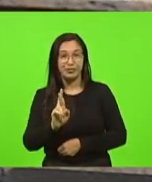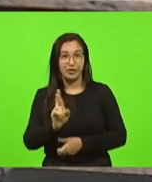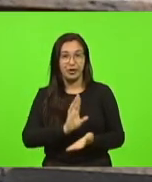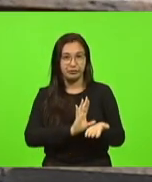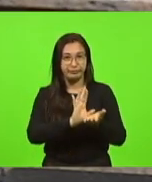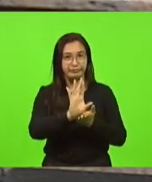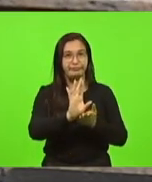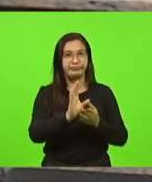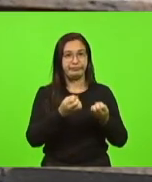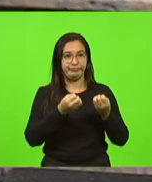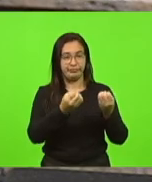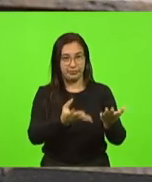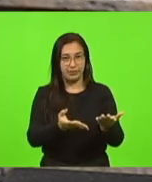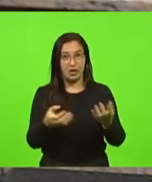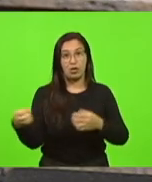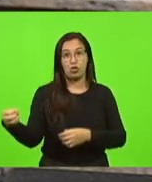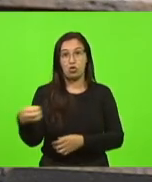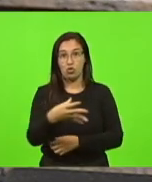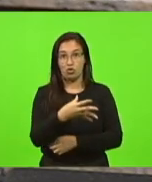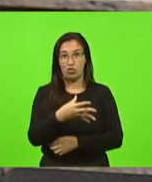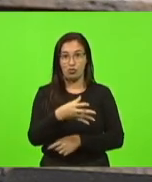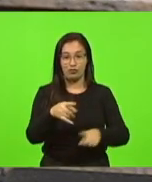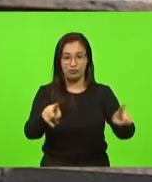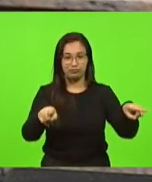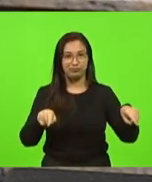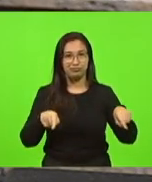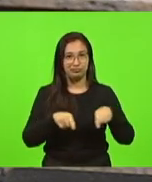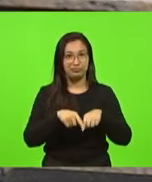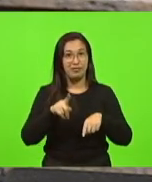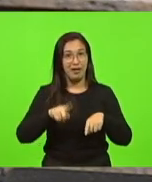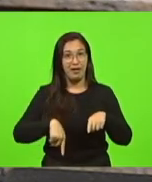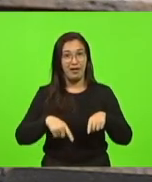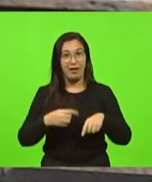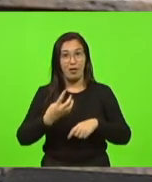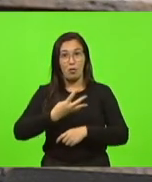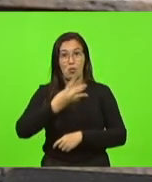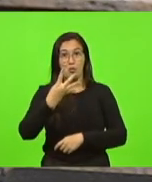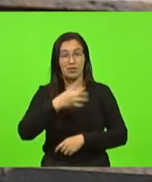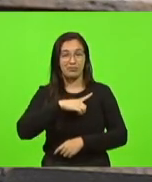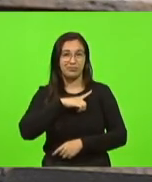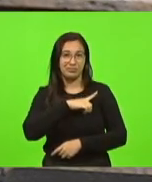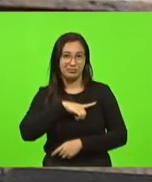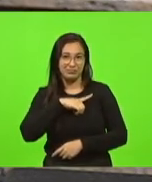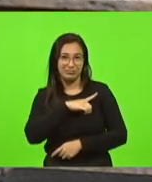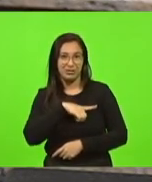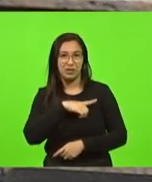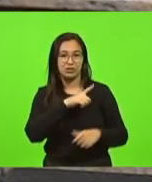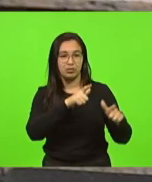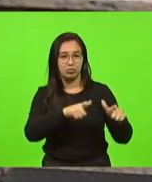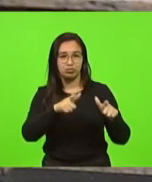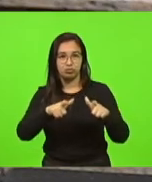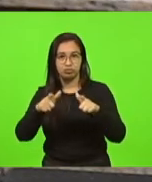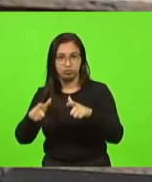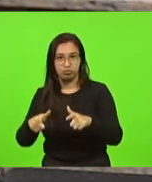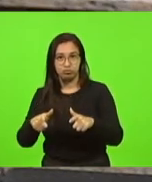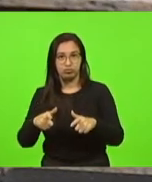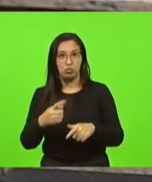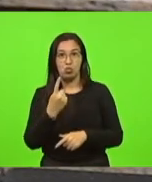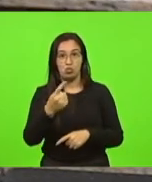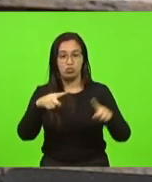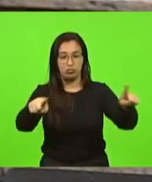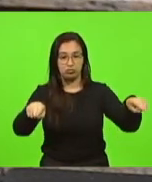espaço, como disse, que vai abrigar 4 delegacias, concentrando 4 delegacias em um único